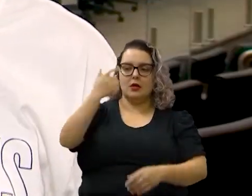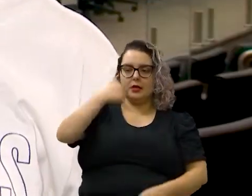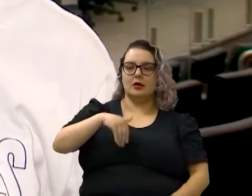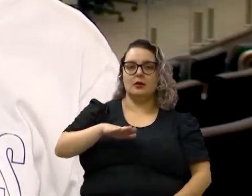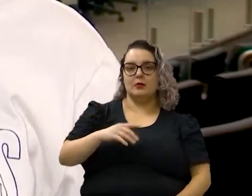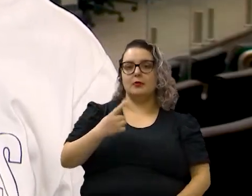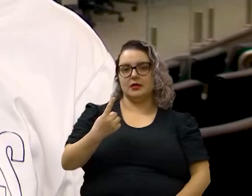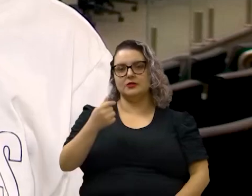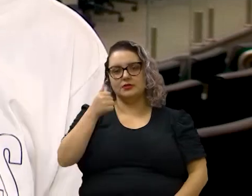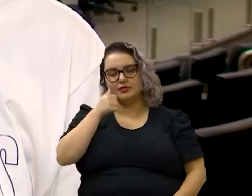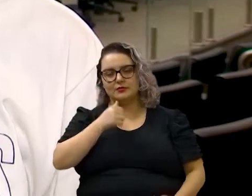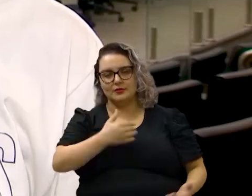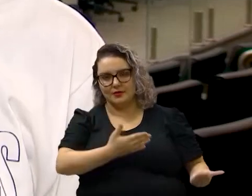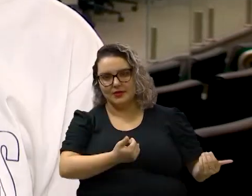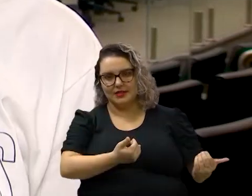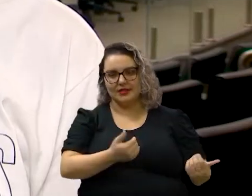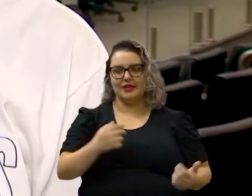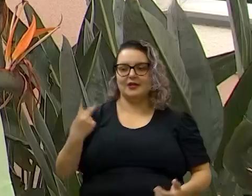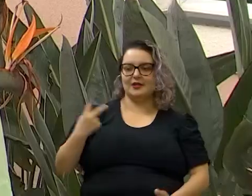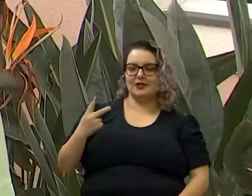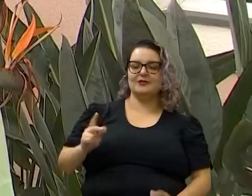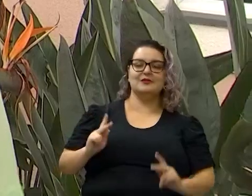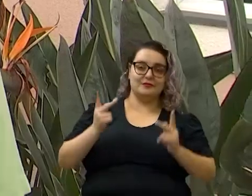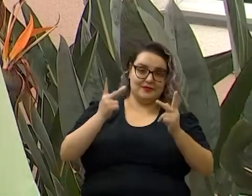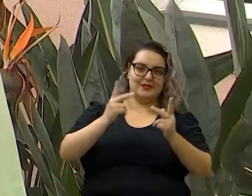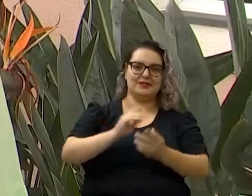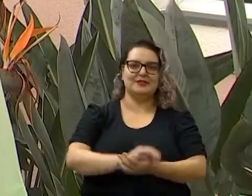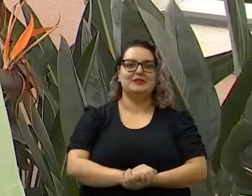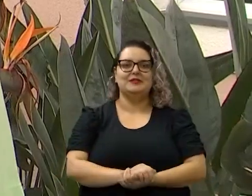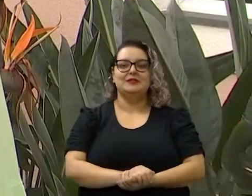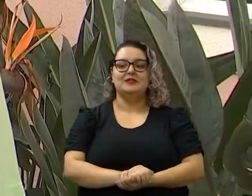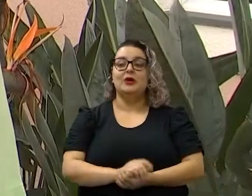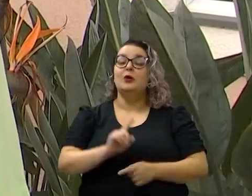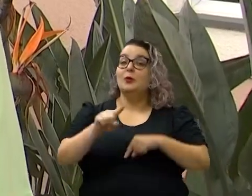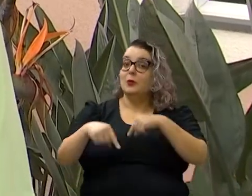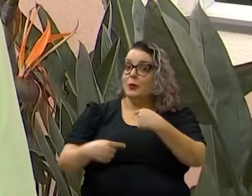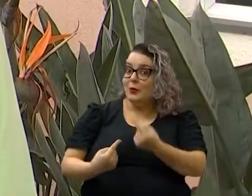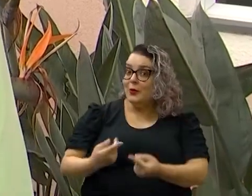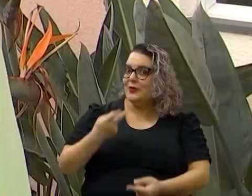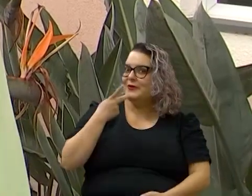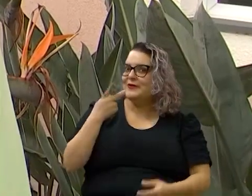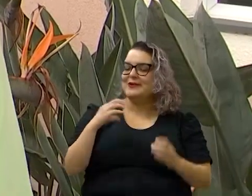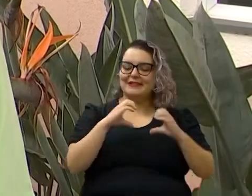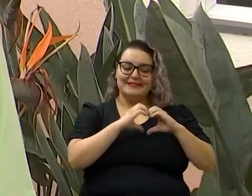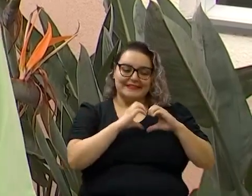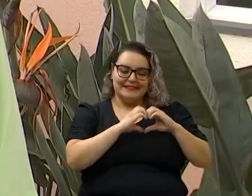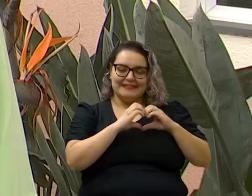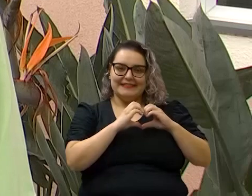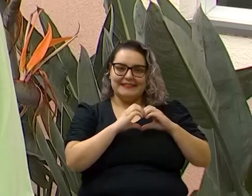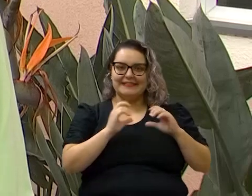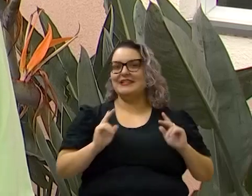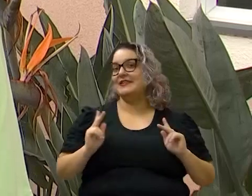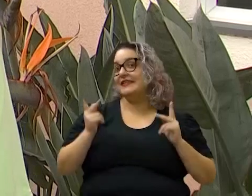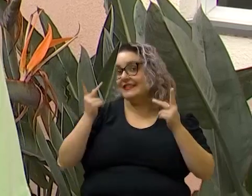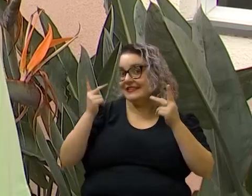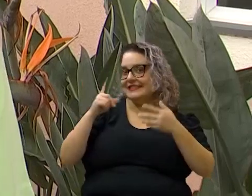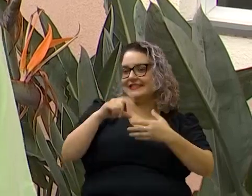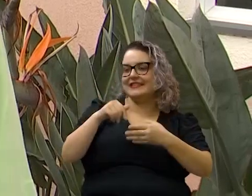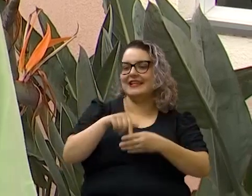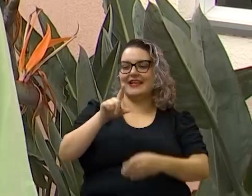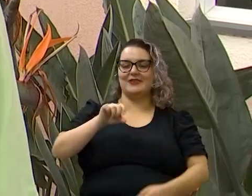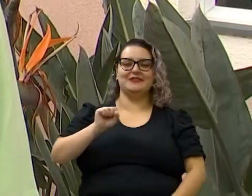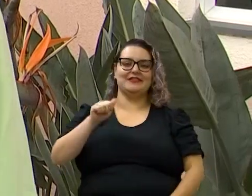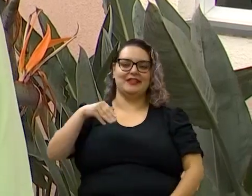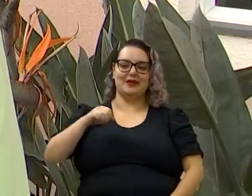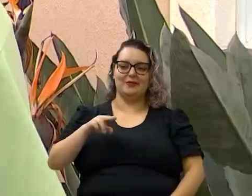de votação fui eu e mais uma outra menina E a gente acabou ganhando outros jovens que fala como ficou o coração quando venceu a eleição